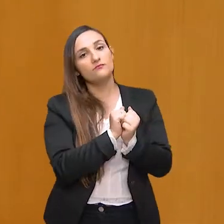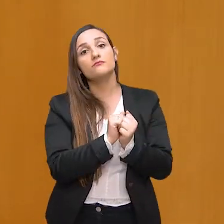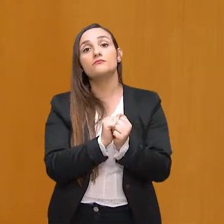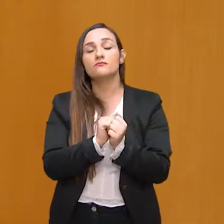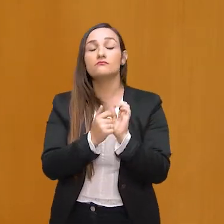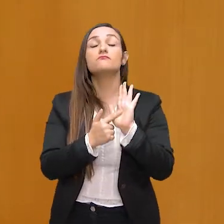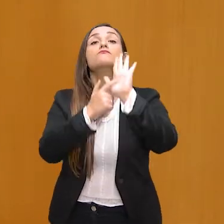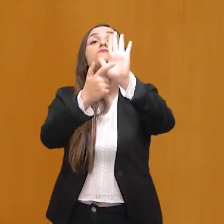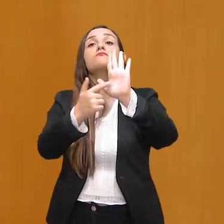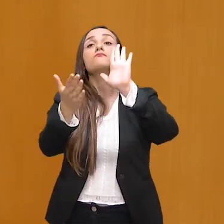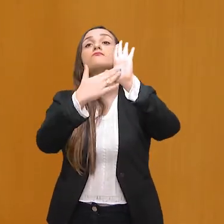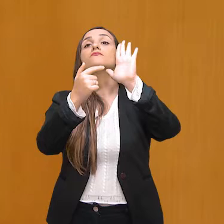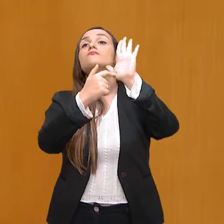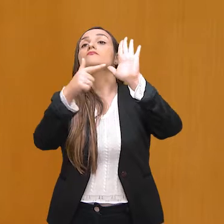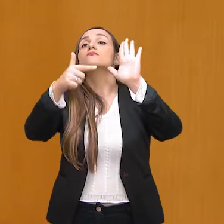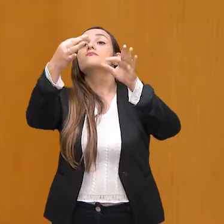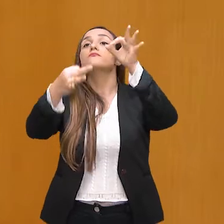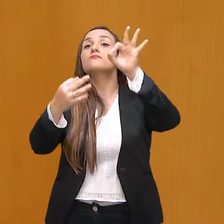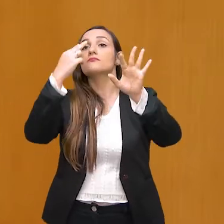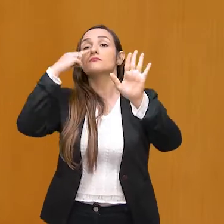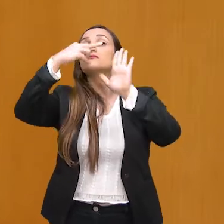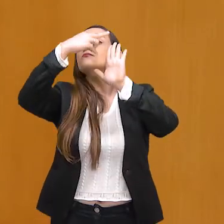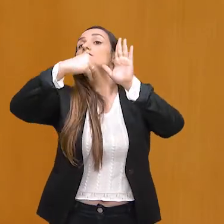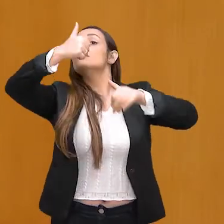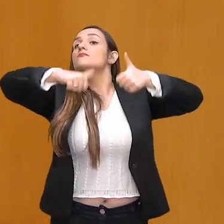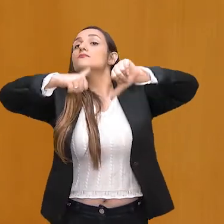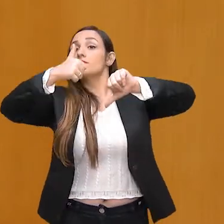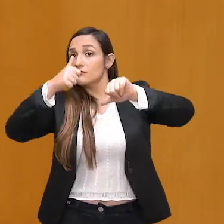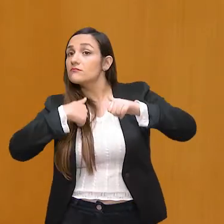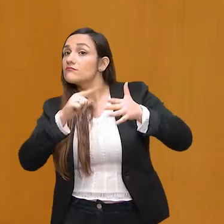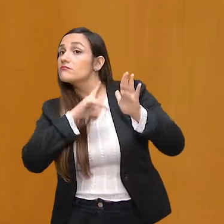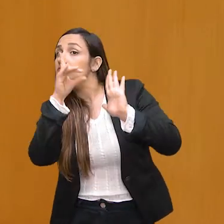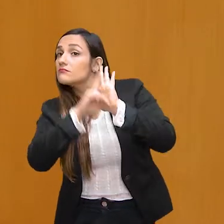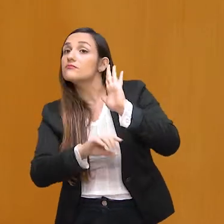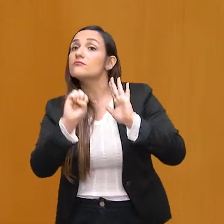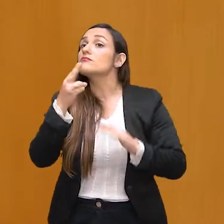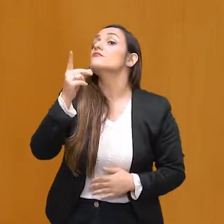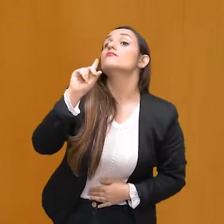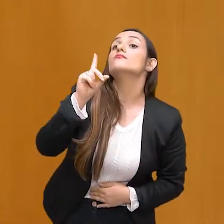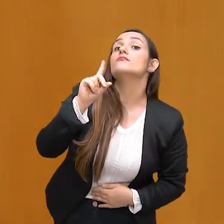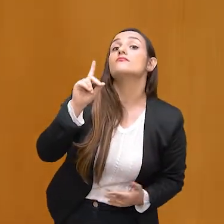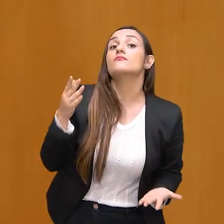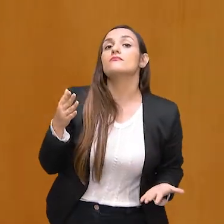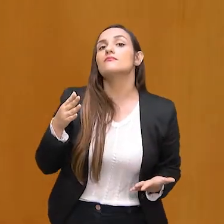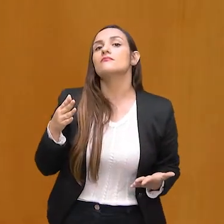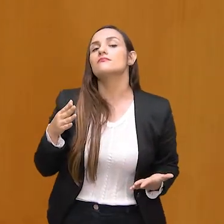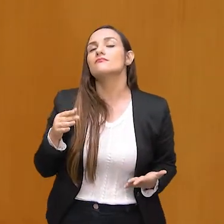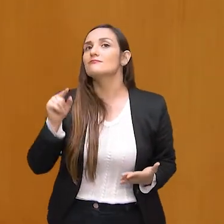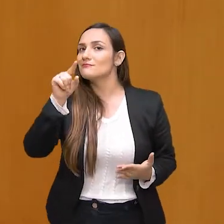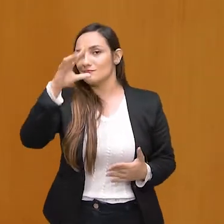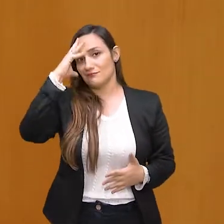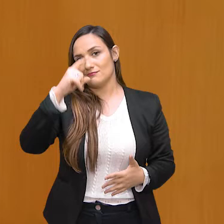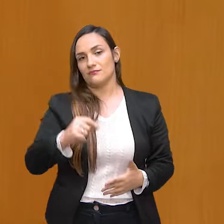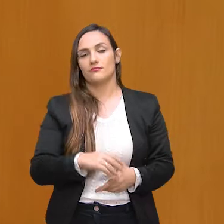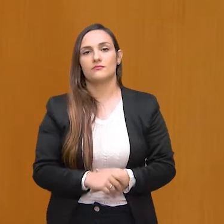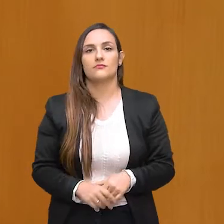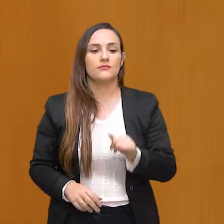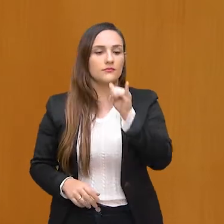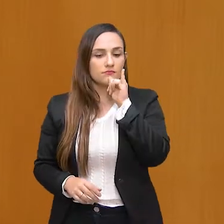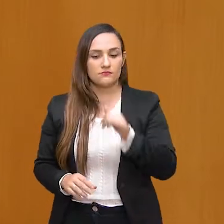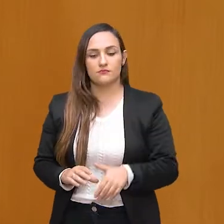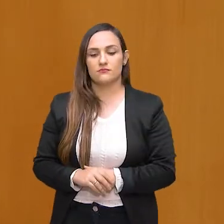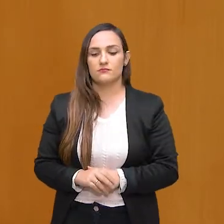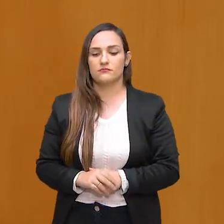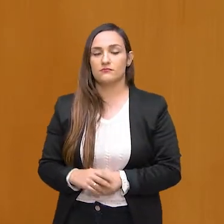judiciário examine essa mesma questão, esse mesmo problema de saúde e diga se você tem direito a se aposentar ou não. Dou outro exemplo, se uma